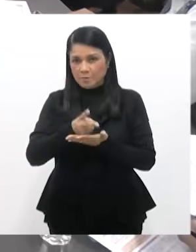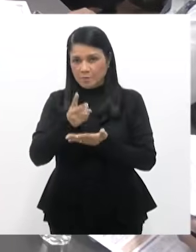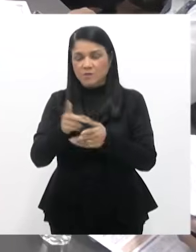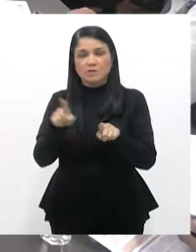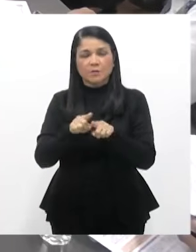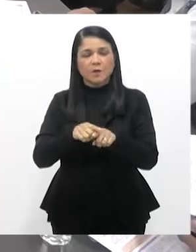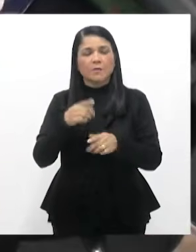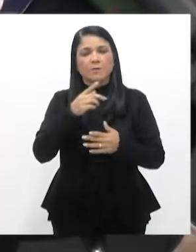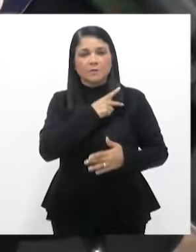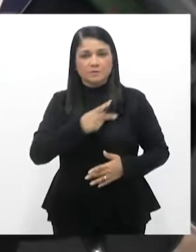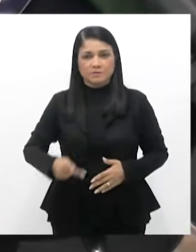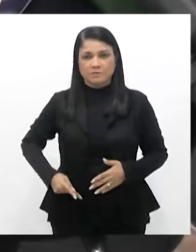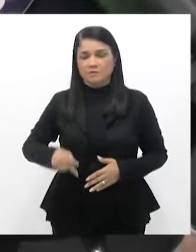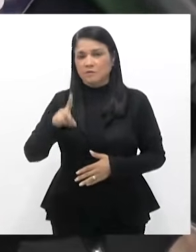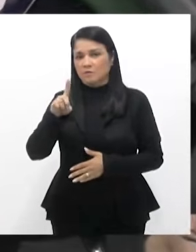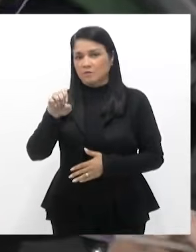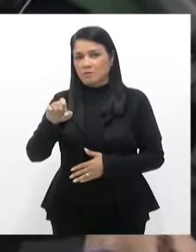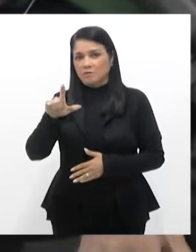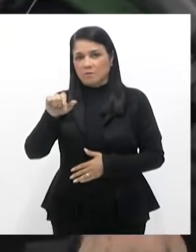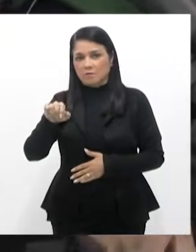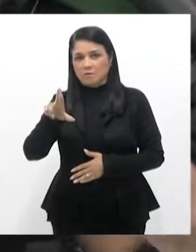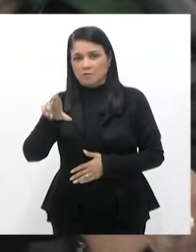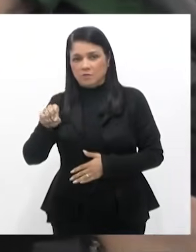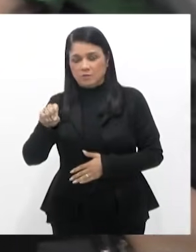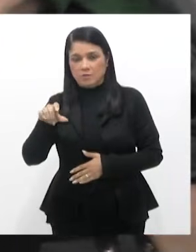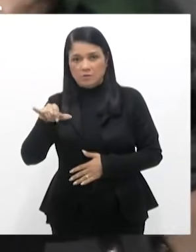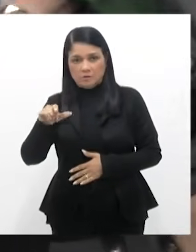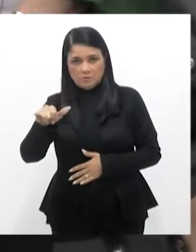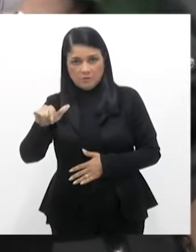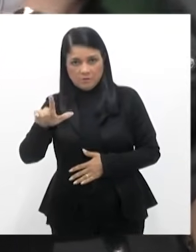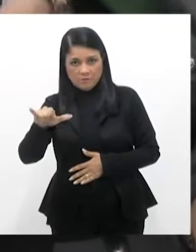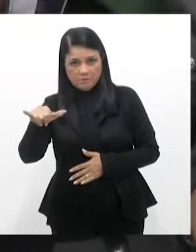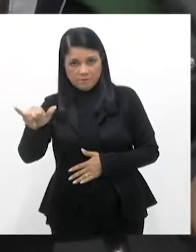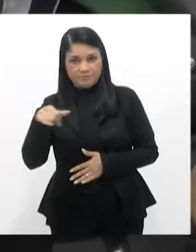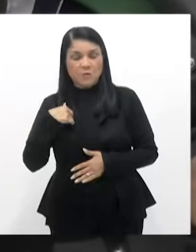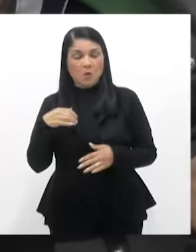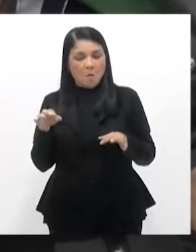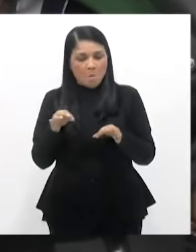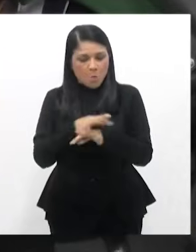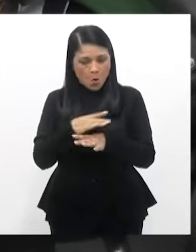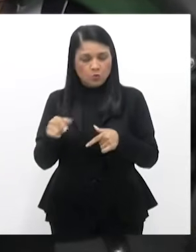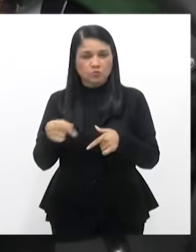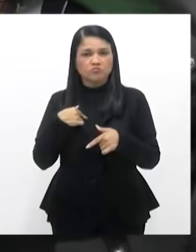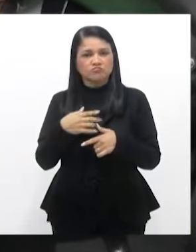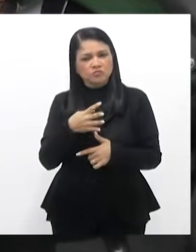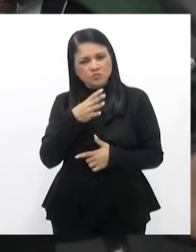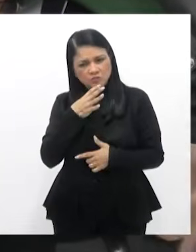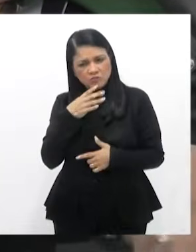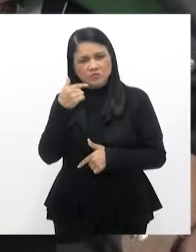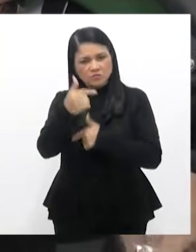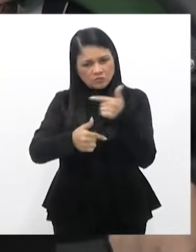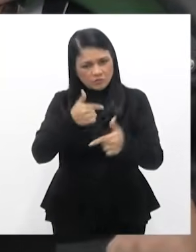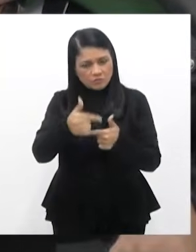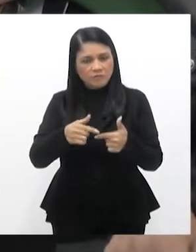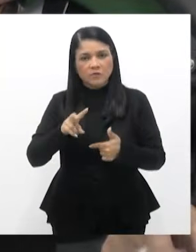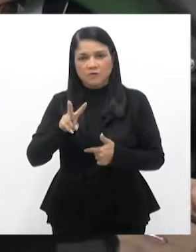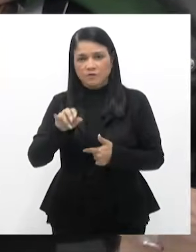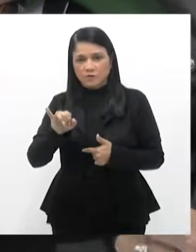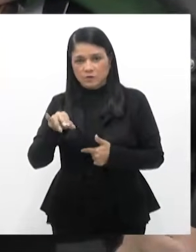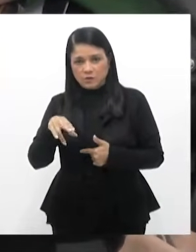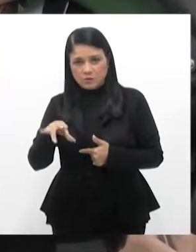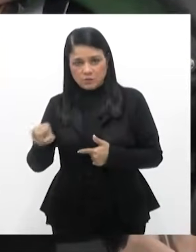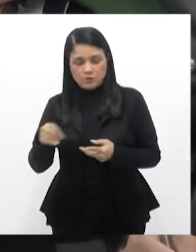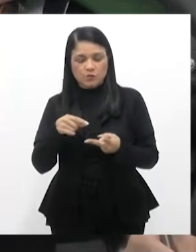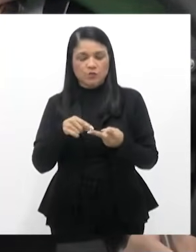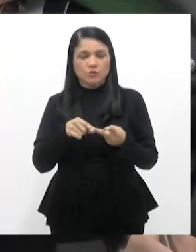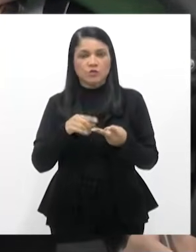Delaroli, e falar para vocês que eu estou pronto, meu irmão, reconhecendo o trabalho do Vinícius, do Chico, que a gente não